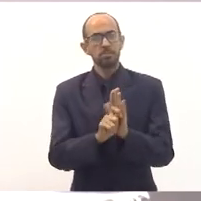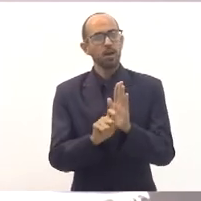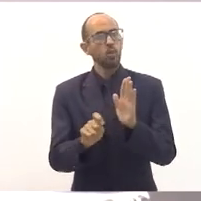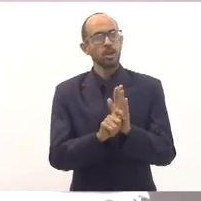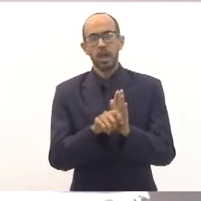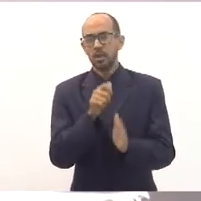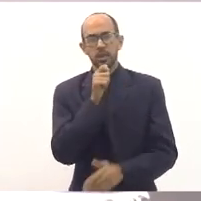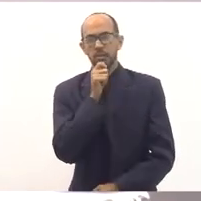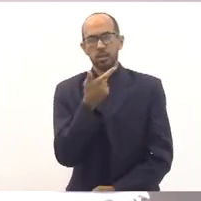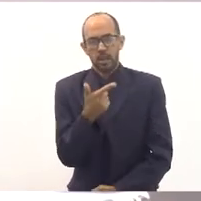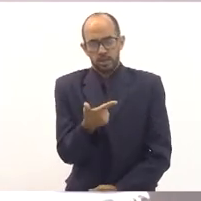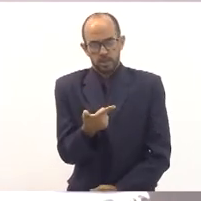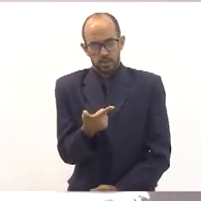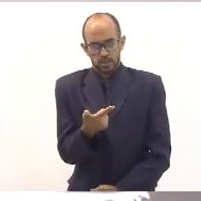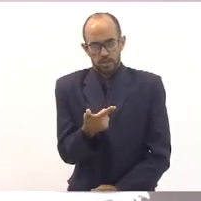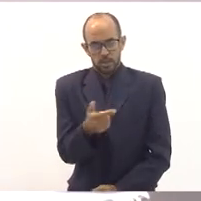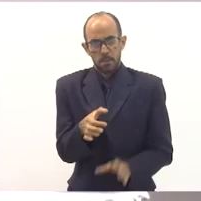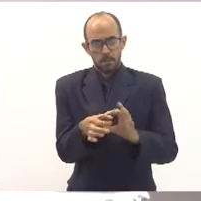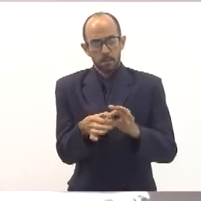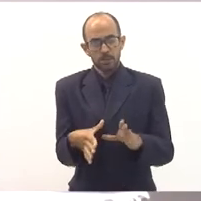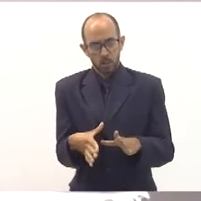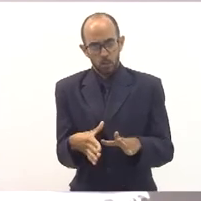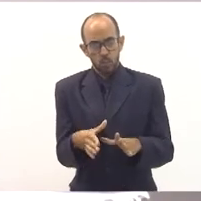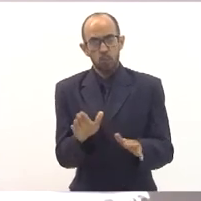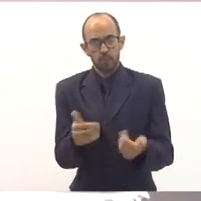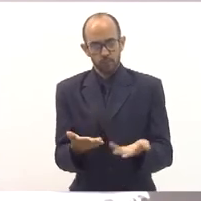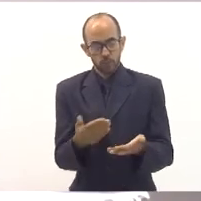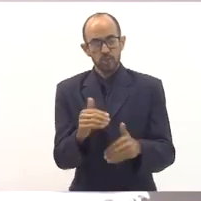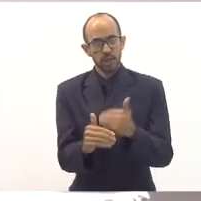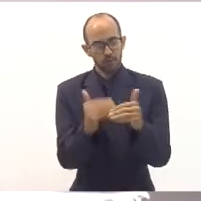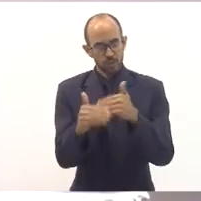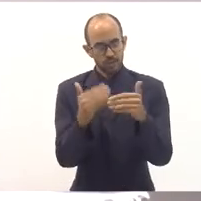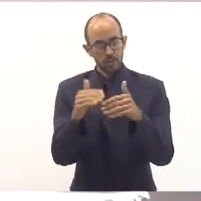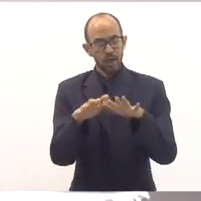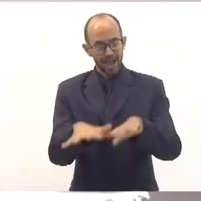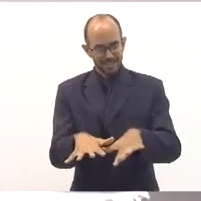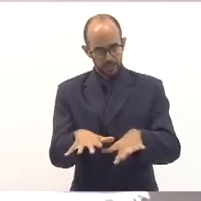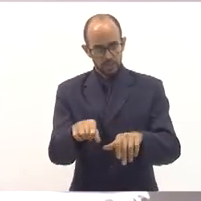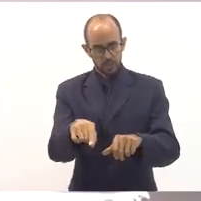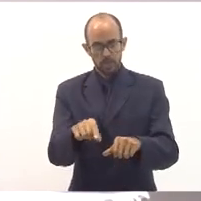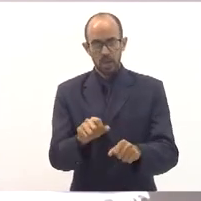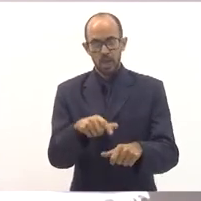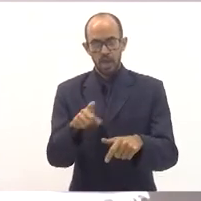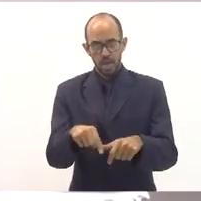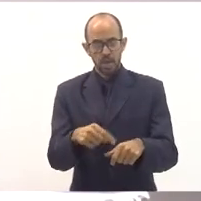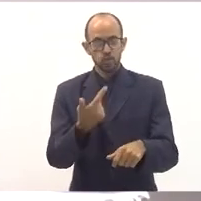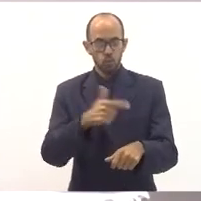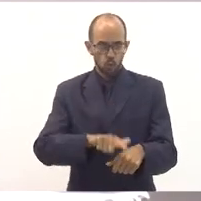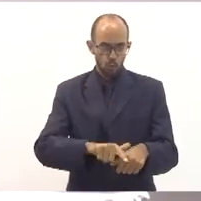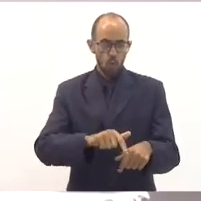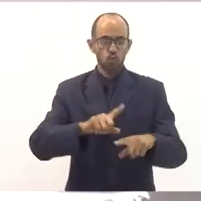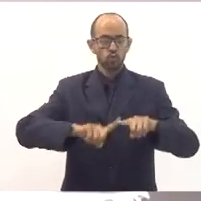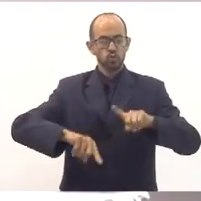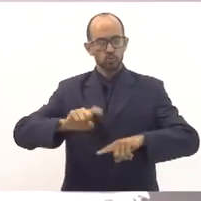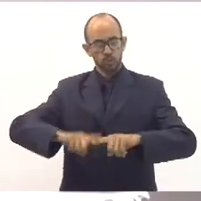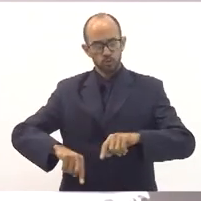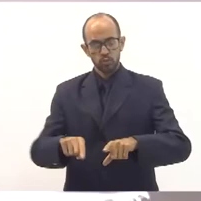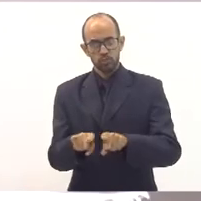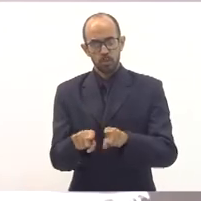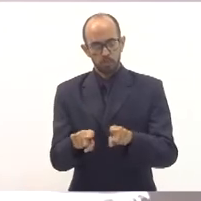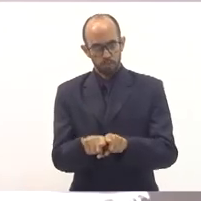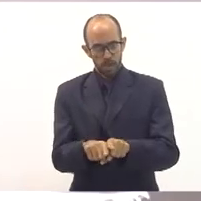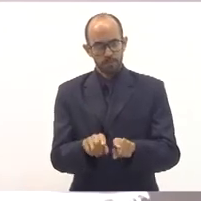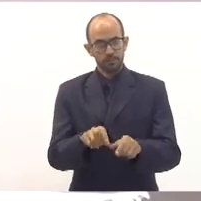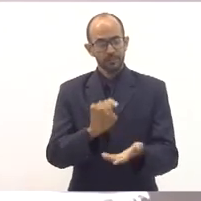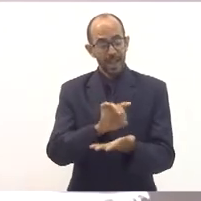legalizada então a gente está avançando nessa legalização então a discussão da legalização de outras substâncias cada